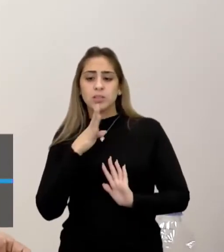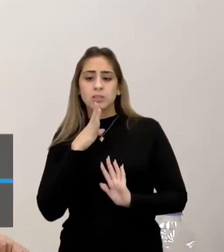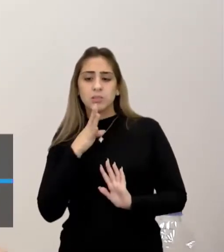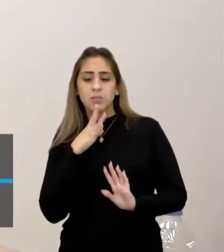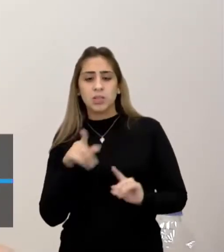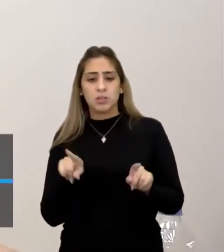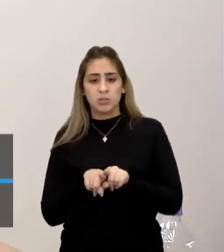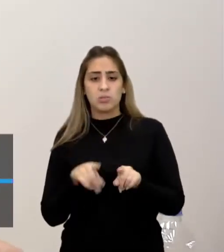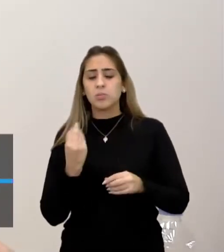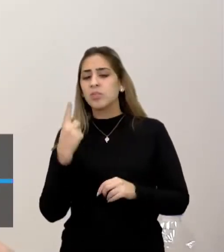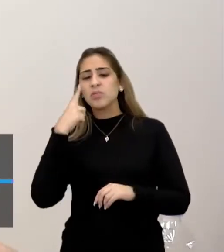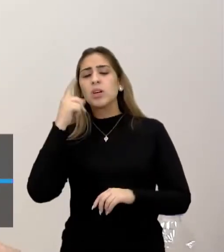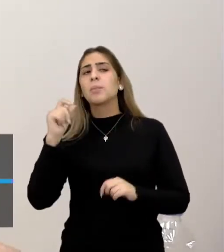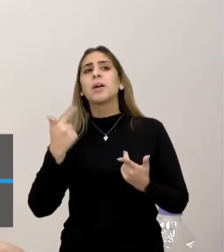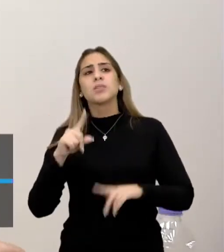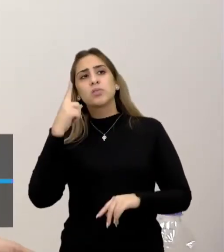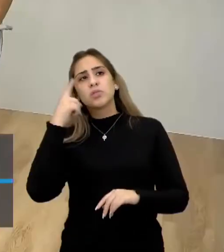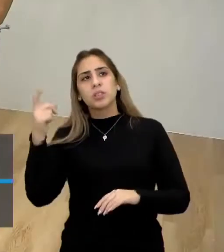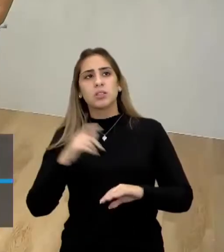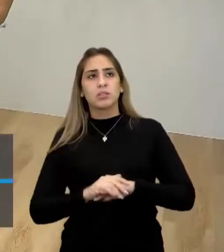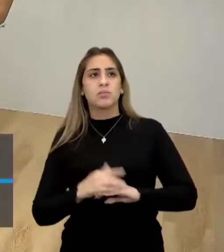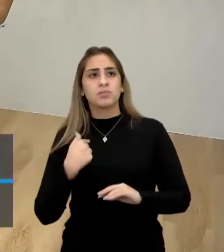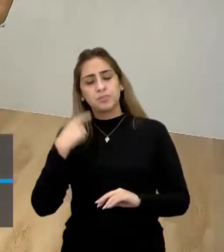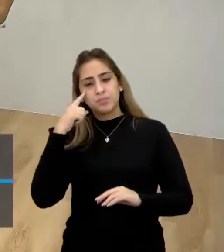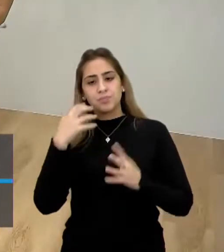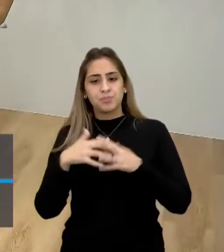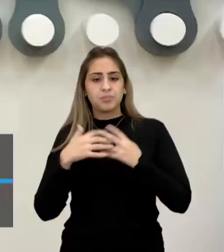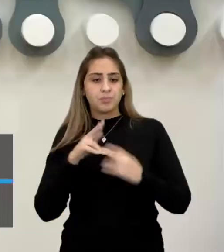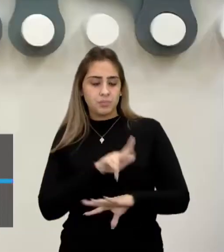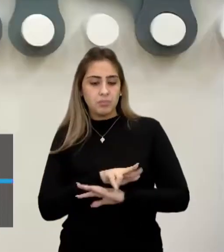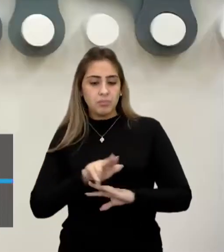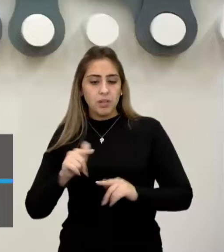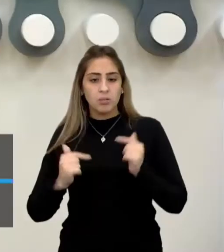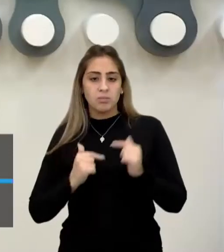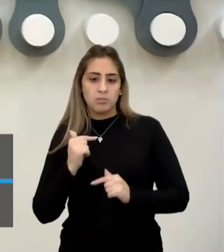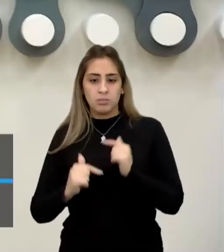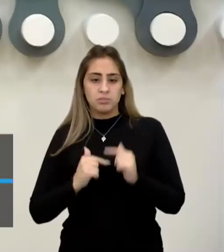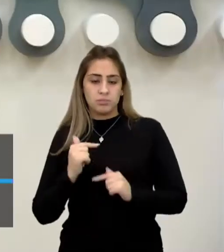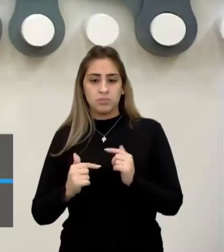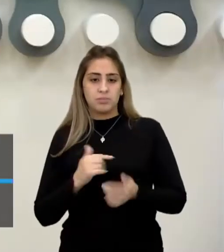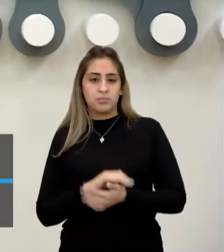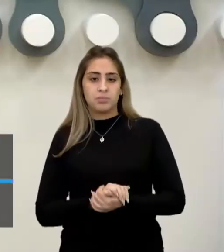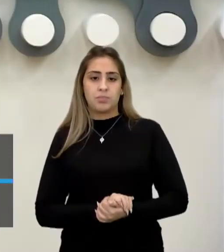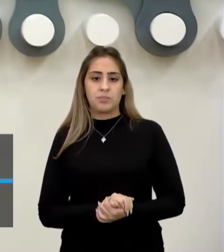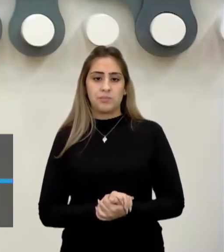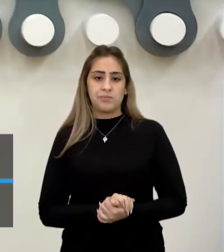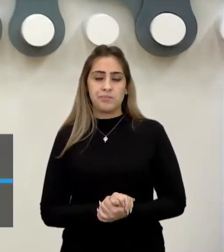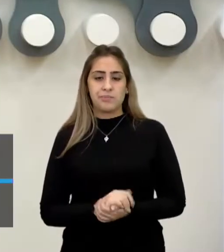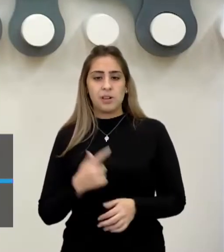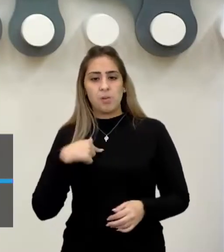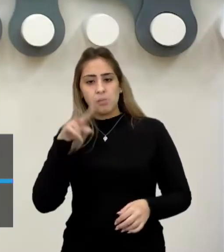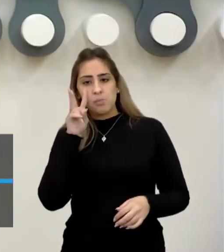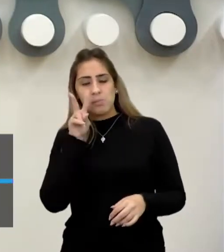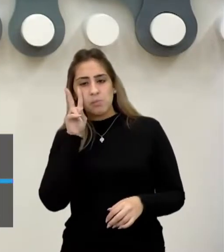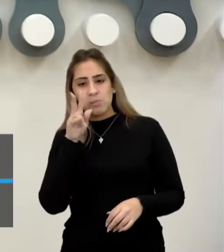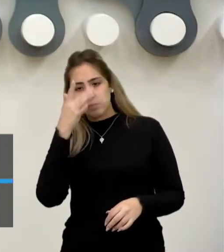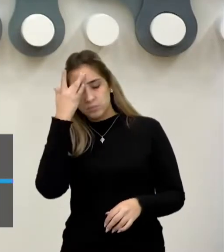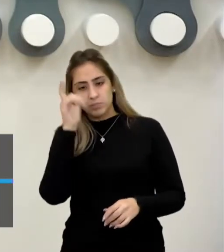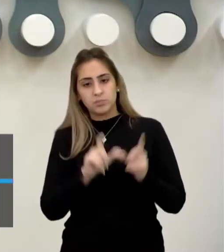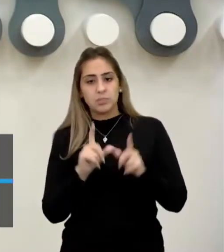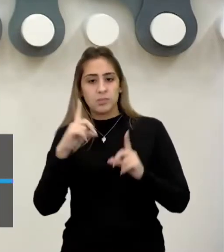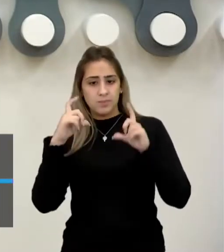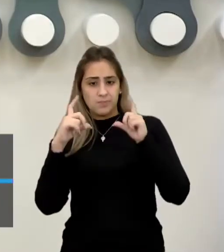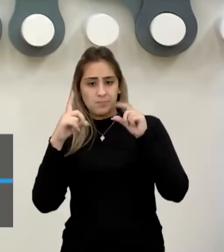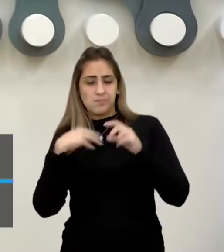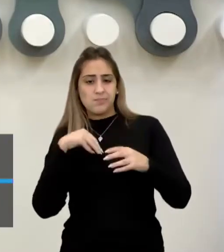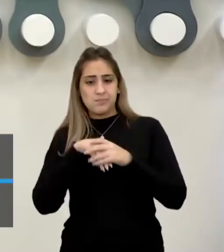foi reinventado, Fabi? Eu penso várias profissões que, assim, relojoeiro, né? Eu lembro, quando você falou fotógrafo, eu lembro que